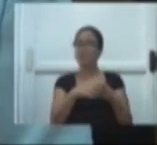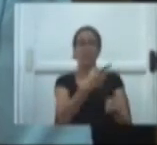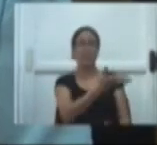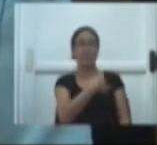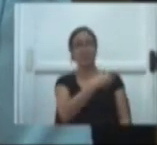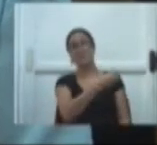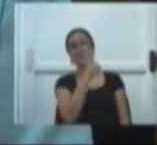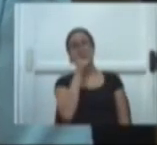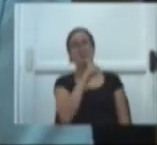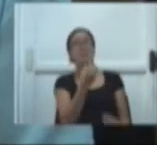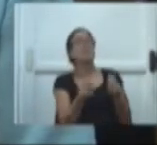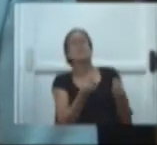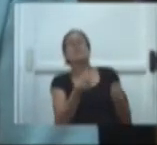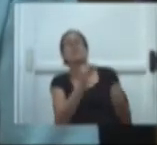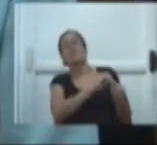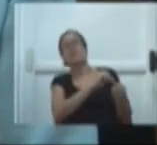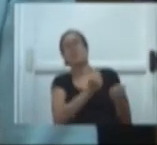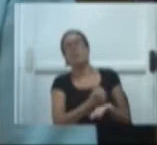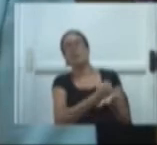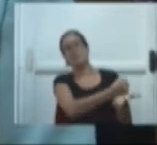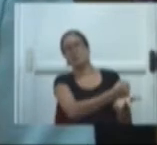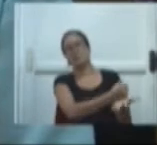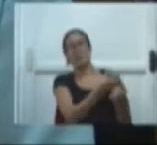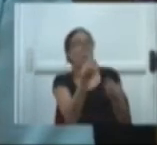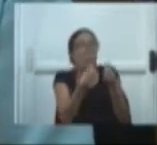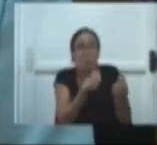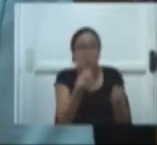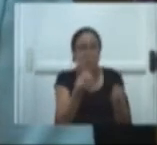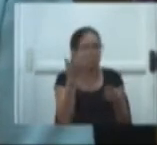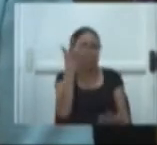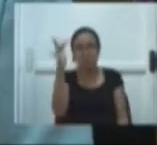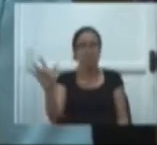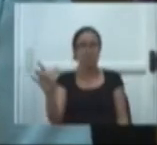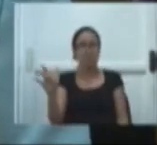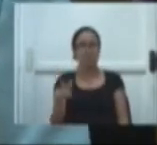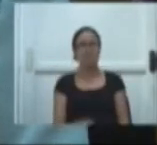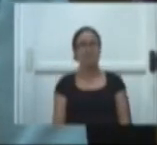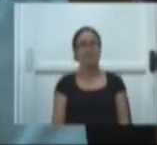Então, hoje, eu com o Jun Negão, nós fomos aos hospitais,